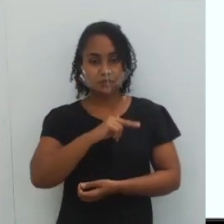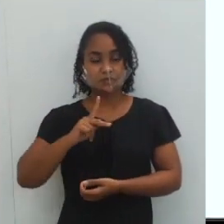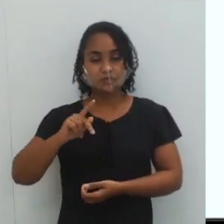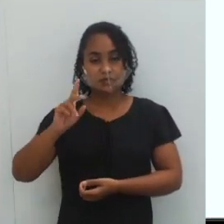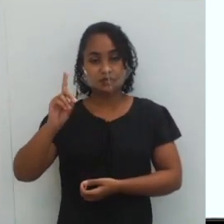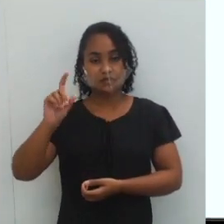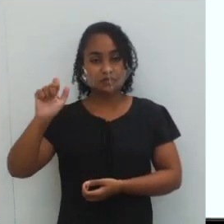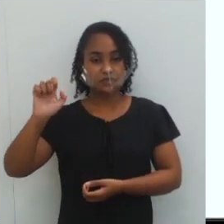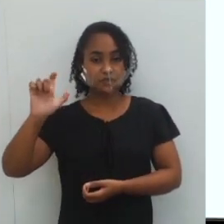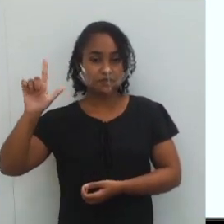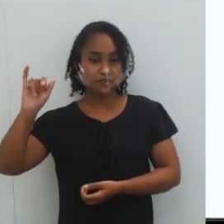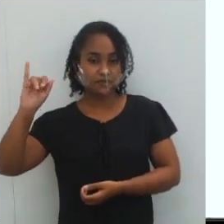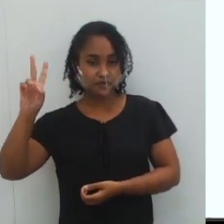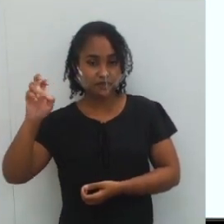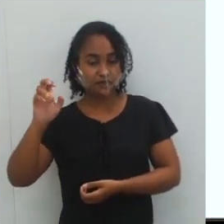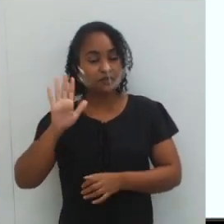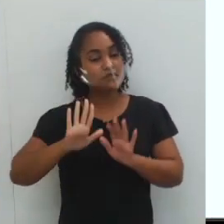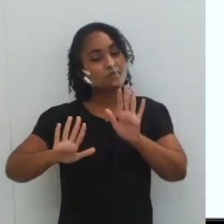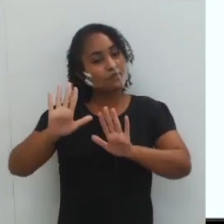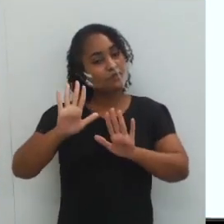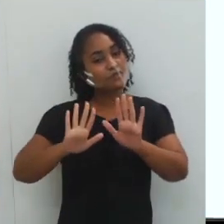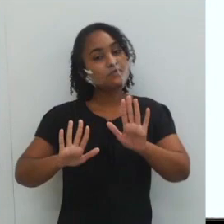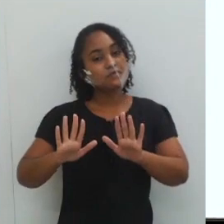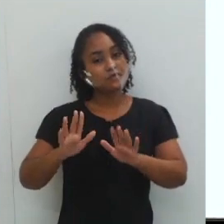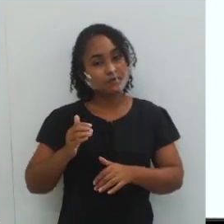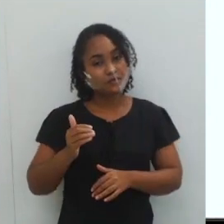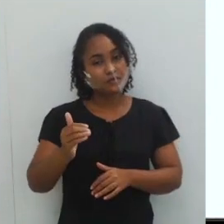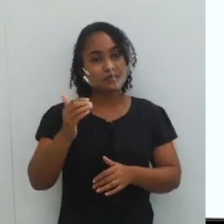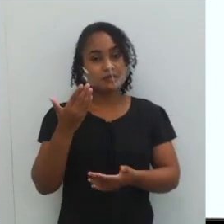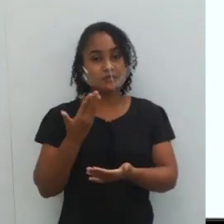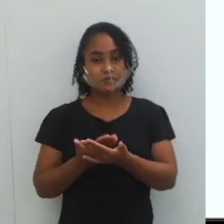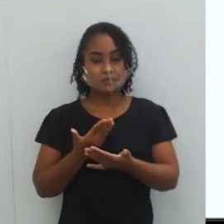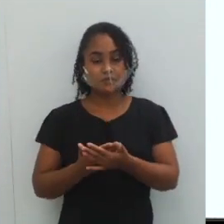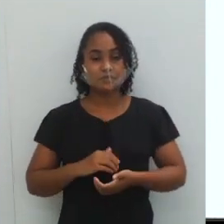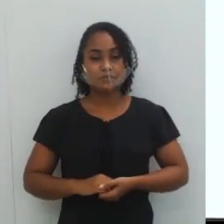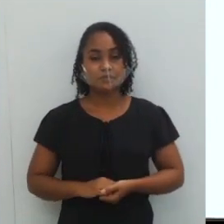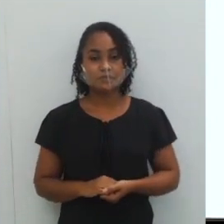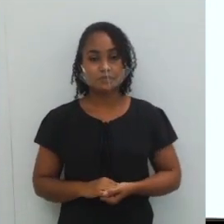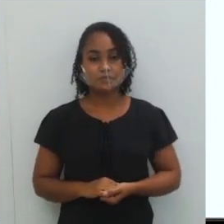Delva Fox e você aí, por favor, se cuide, a gente se vê na próxima aula.